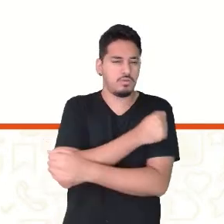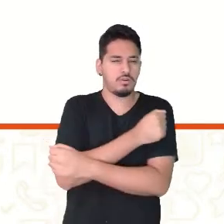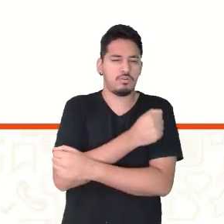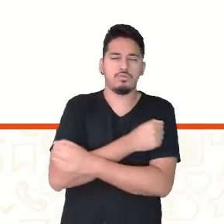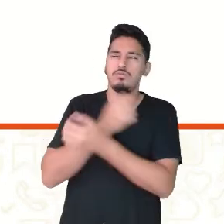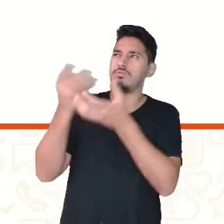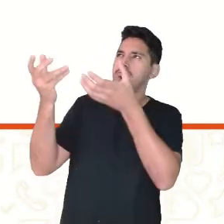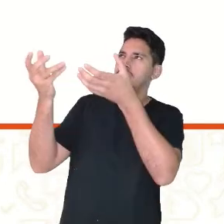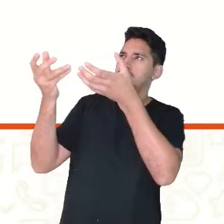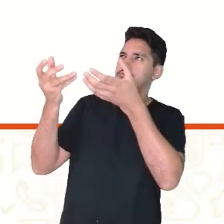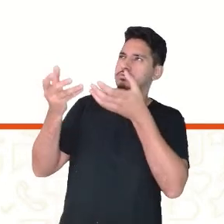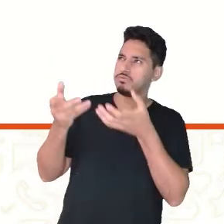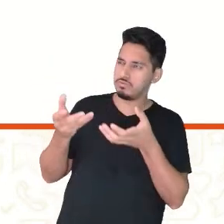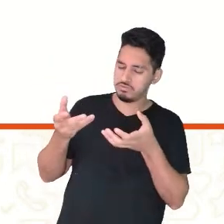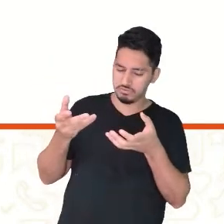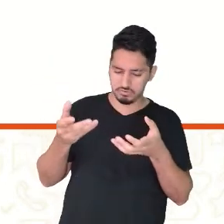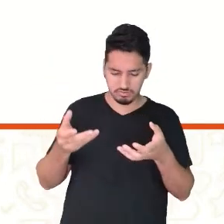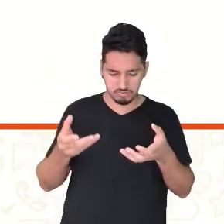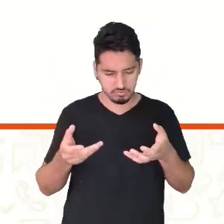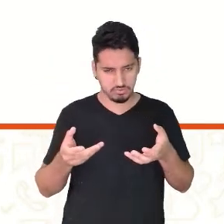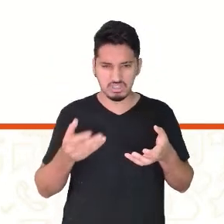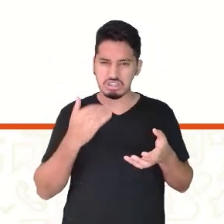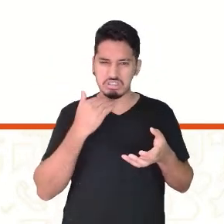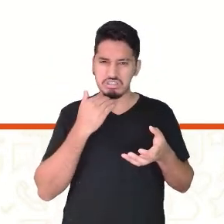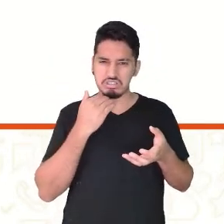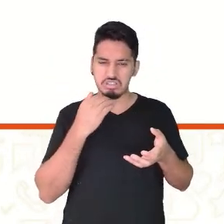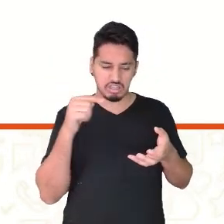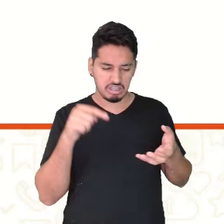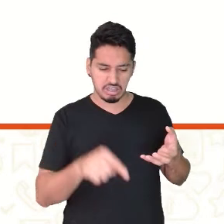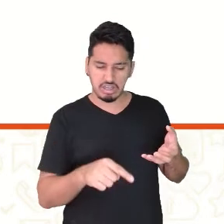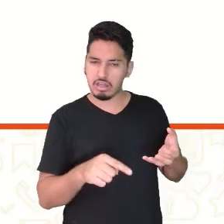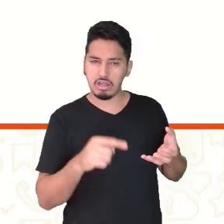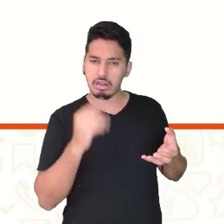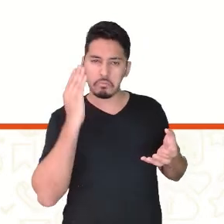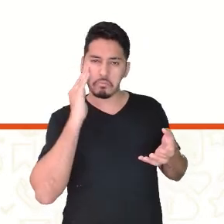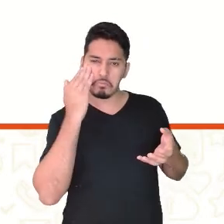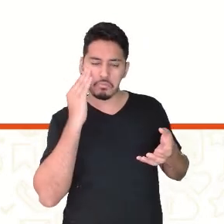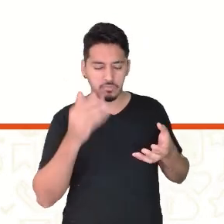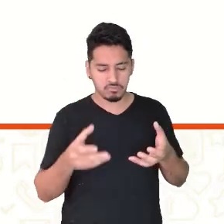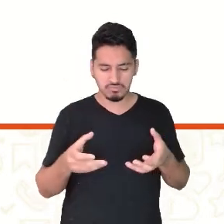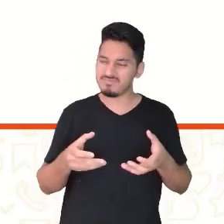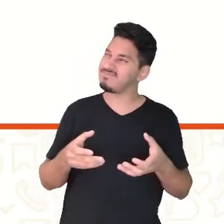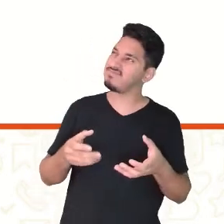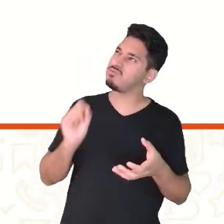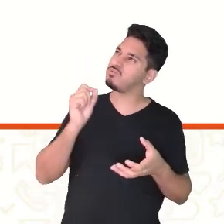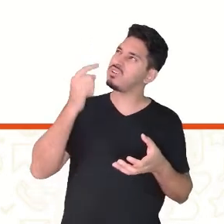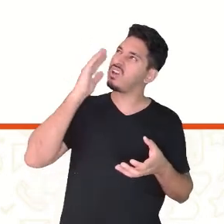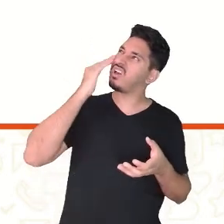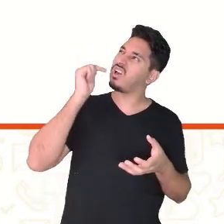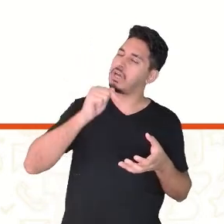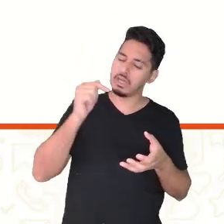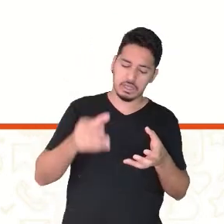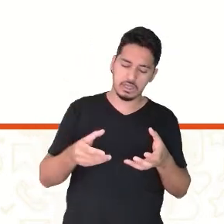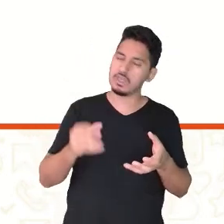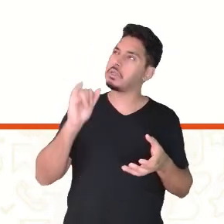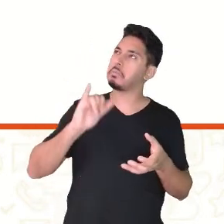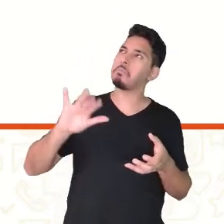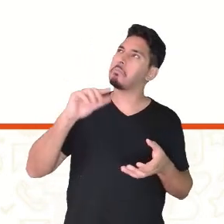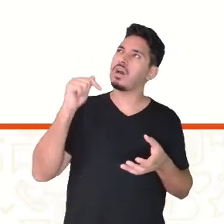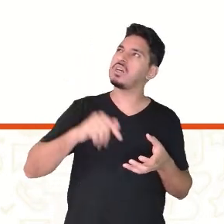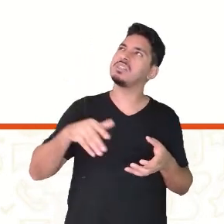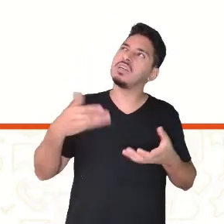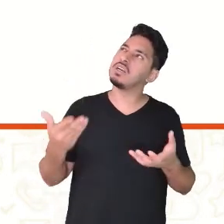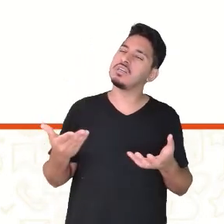é, toda misturada desse jeito, sem aquela criança entender que desenho é esse, que imagem é